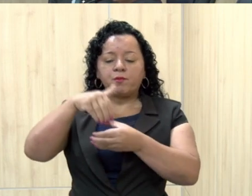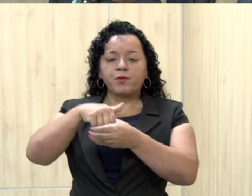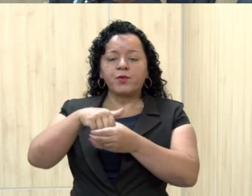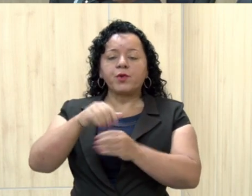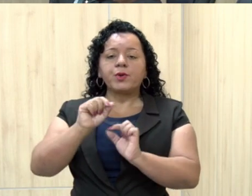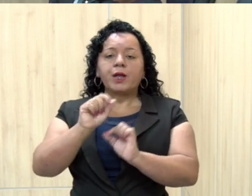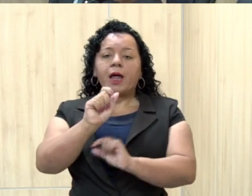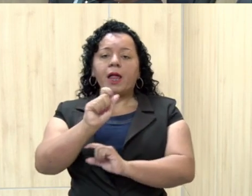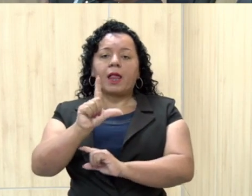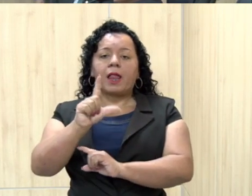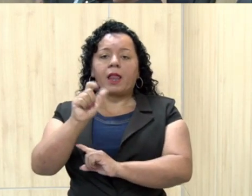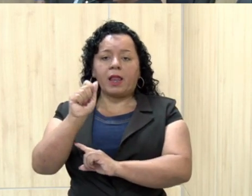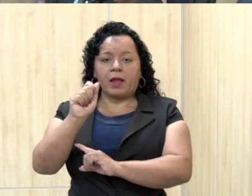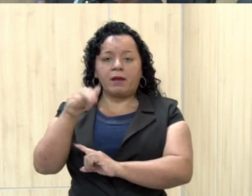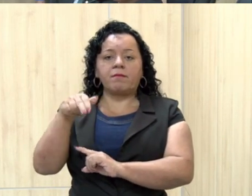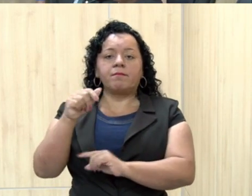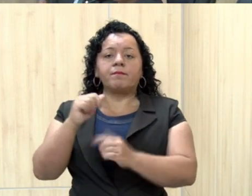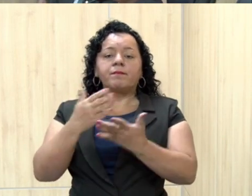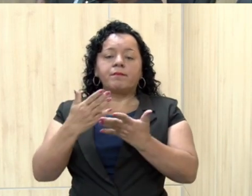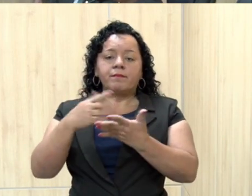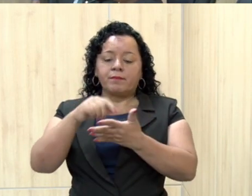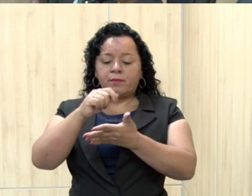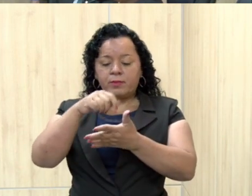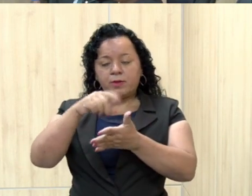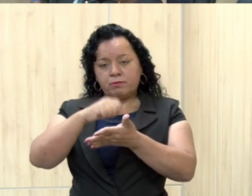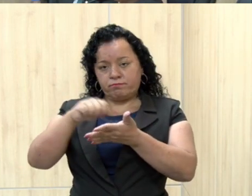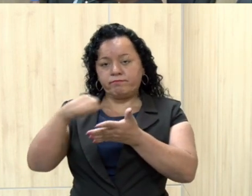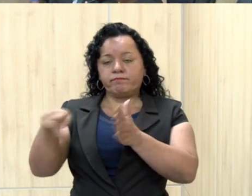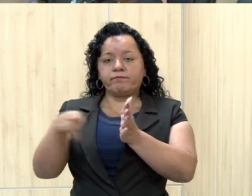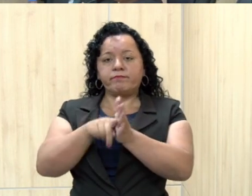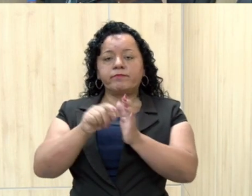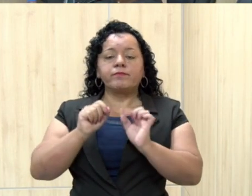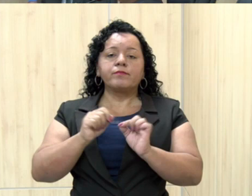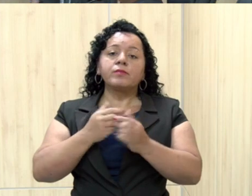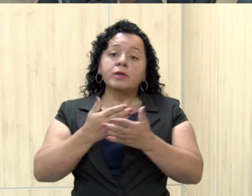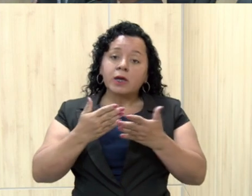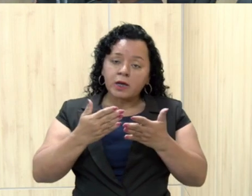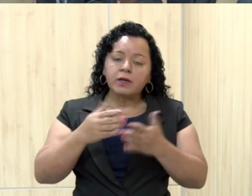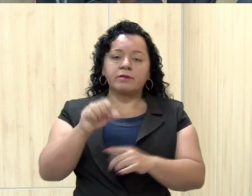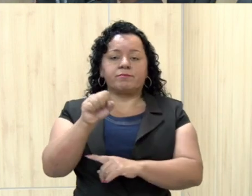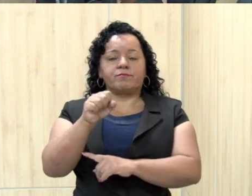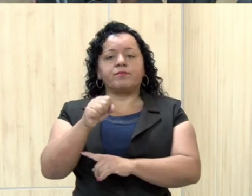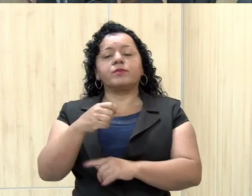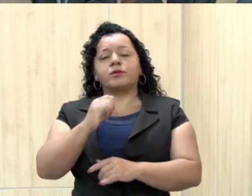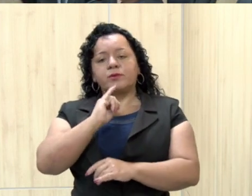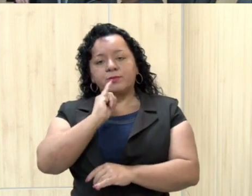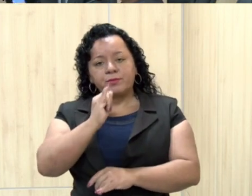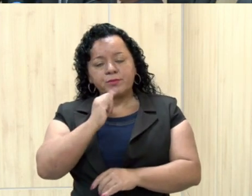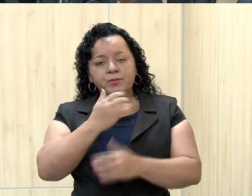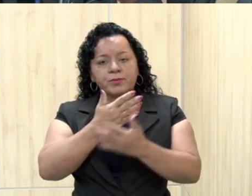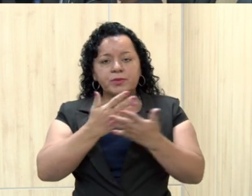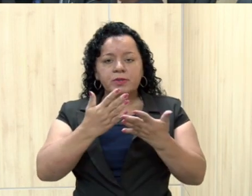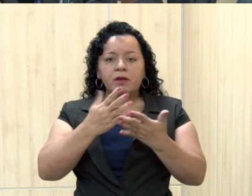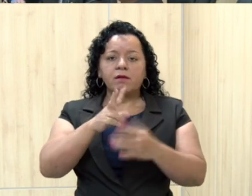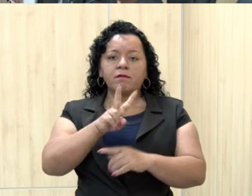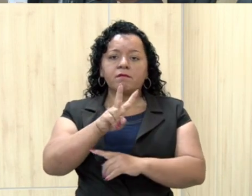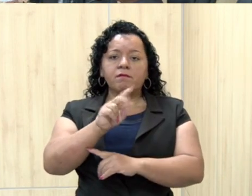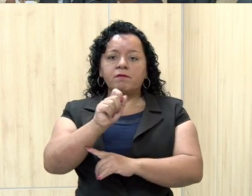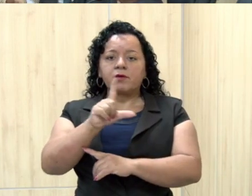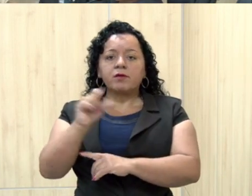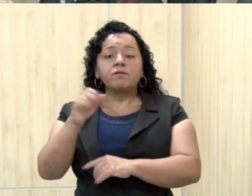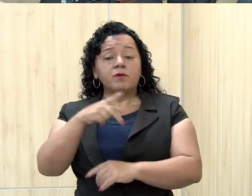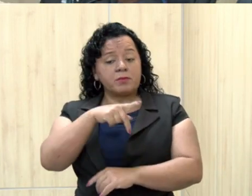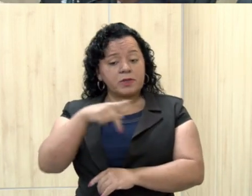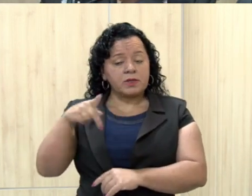Queiroz simples só para fazer um registro o Pastor Valdemar Marinho ele foi presidente da Câmara Municipal de Porto Velho